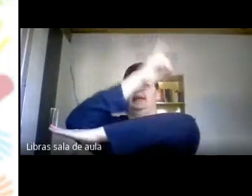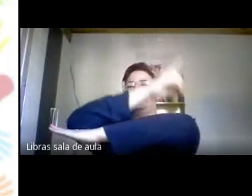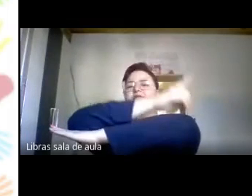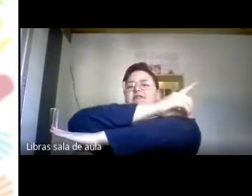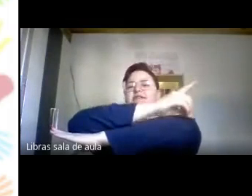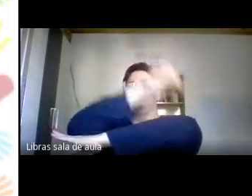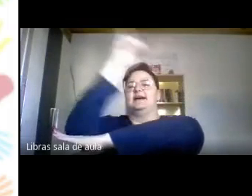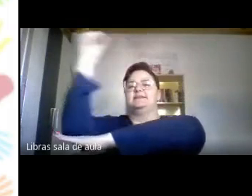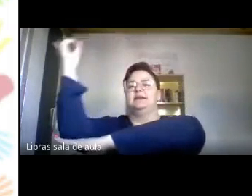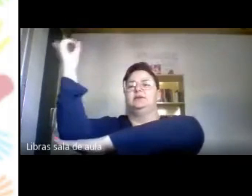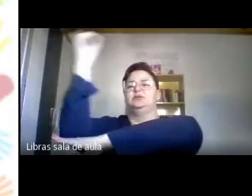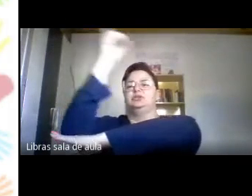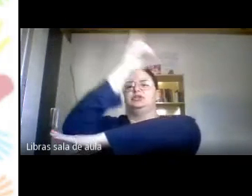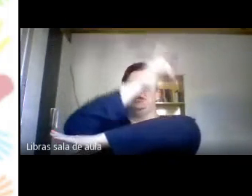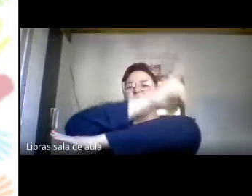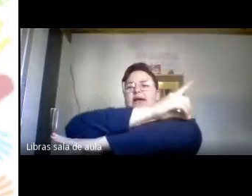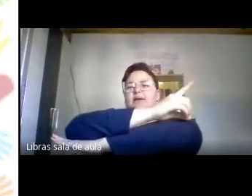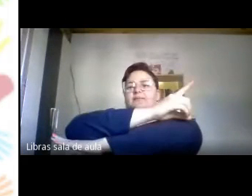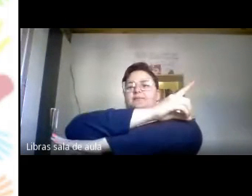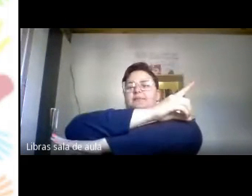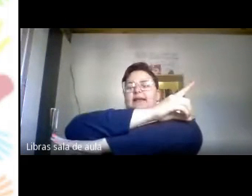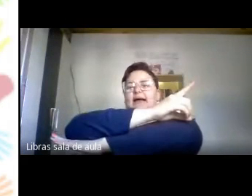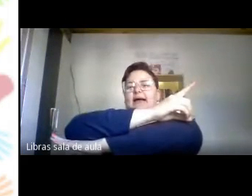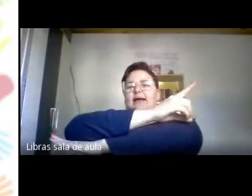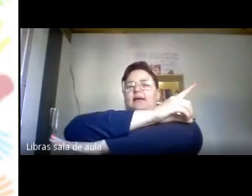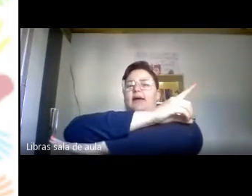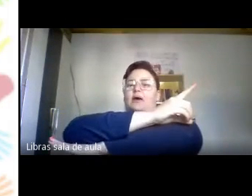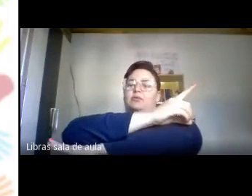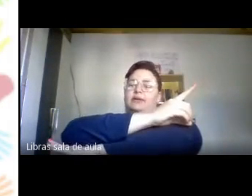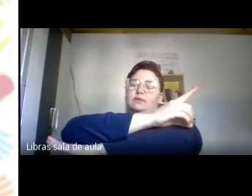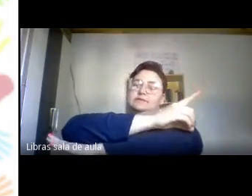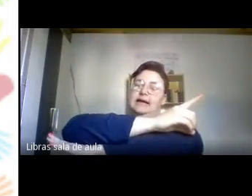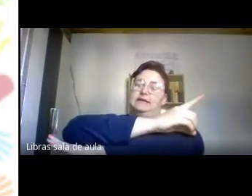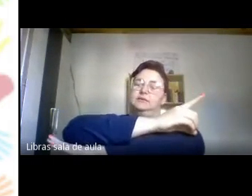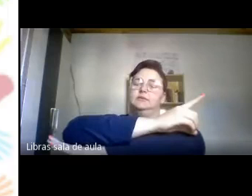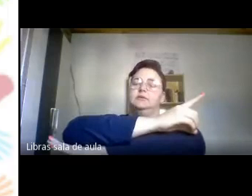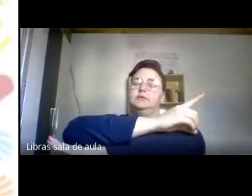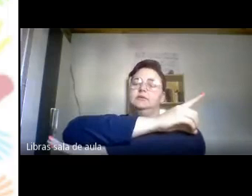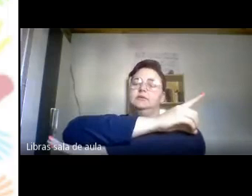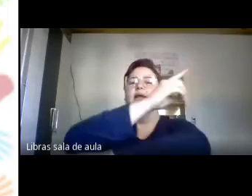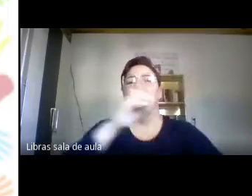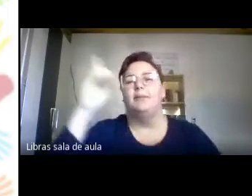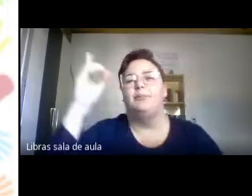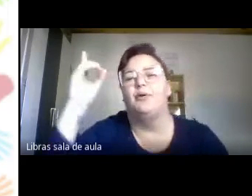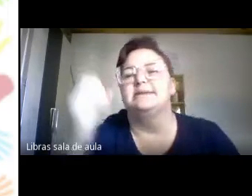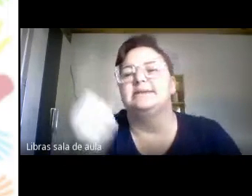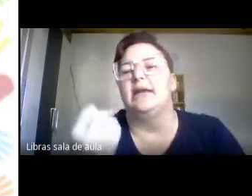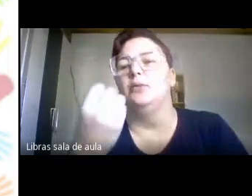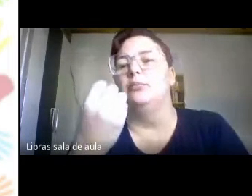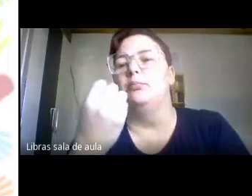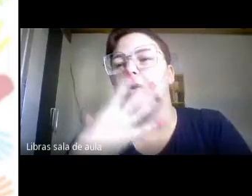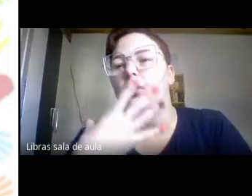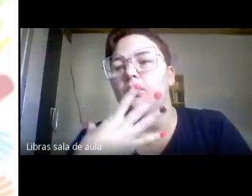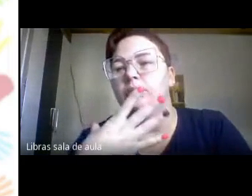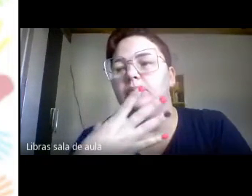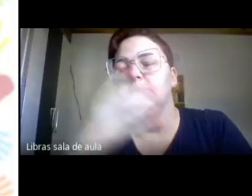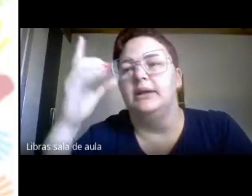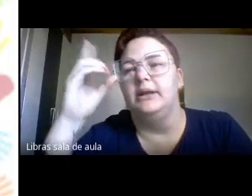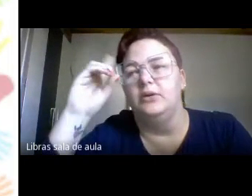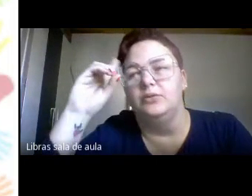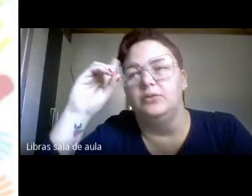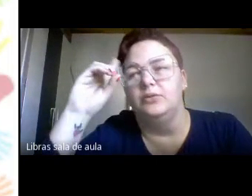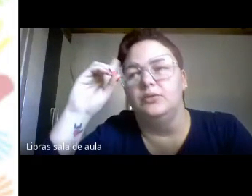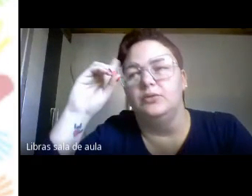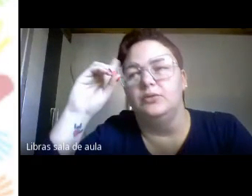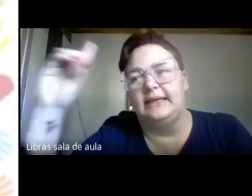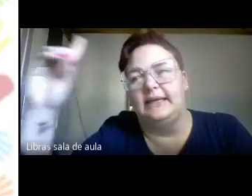ó, e aí vocês fazem dia, tá? É algo que é usado. Depois tem o bom e